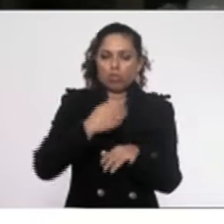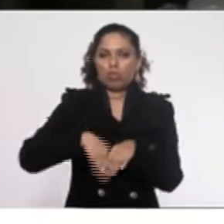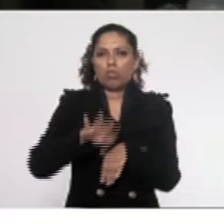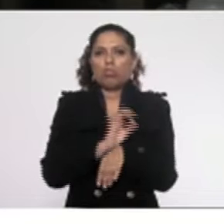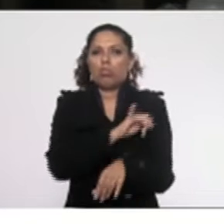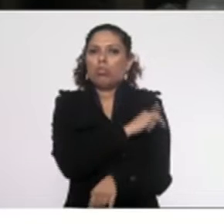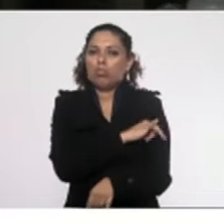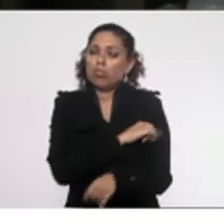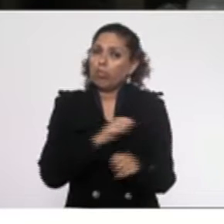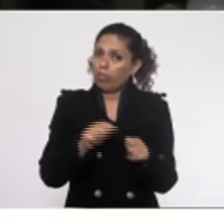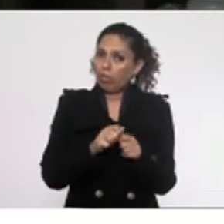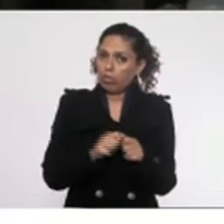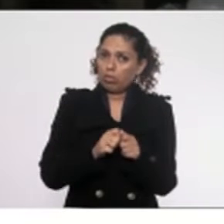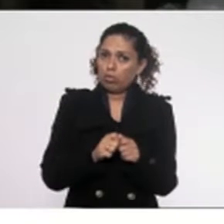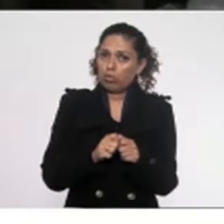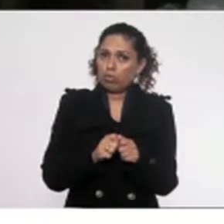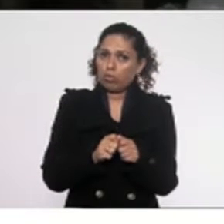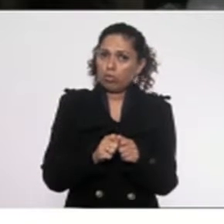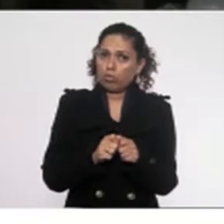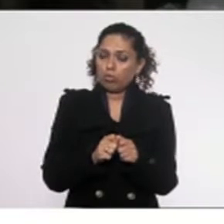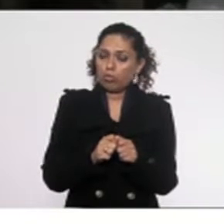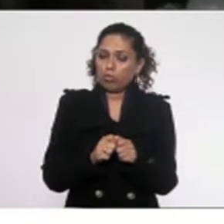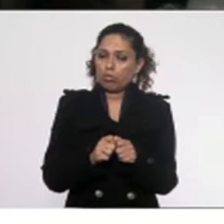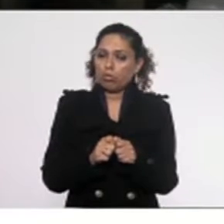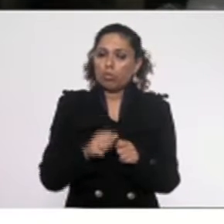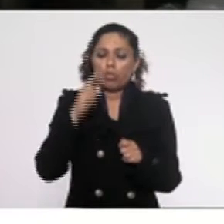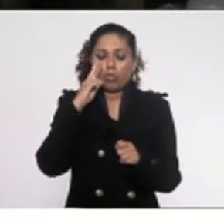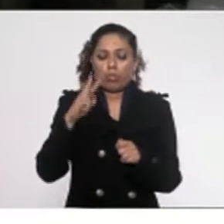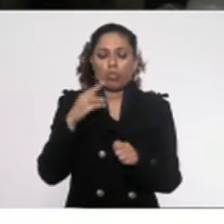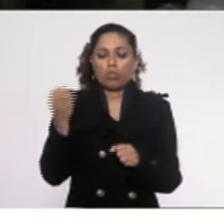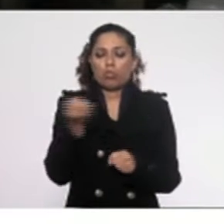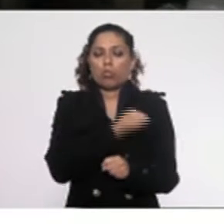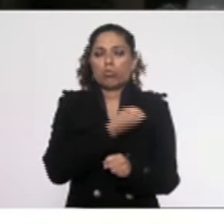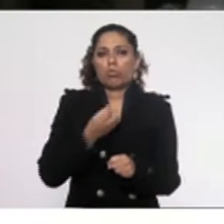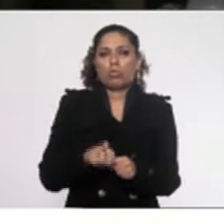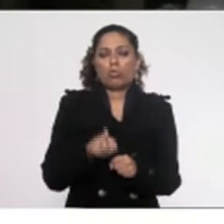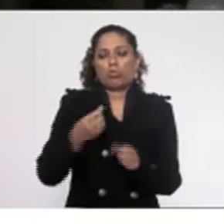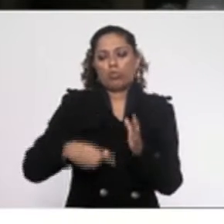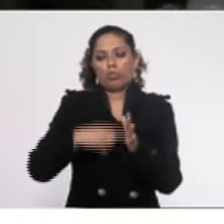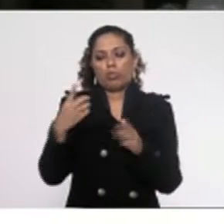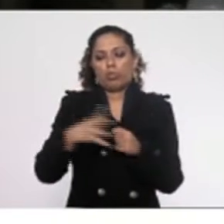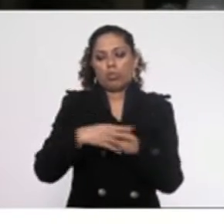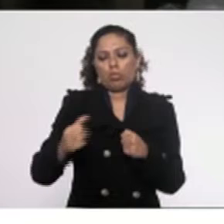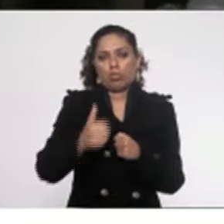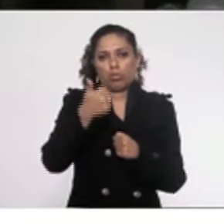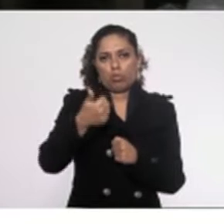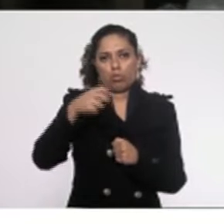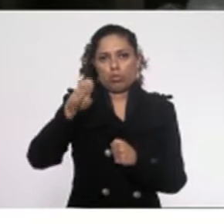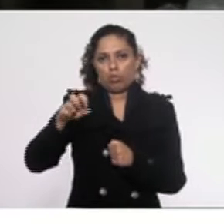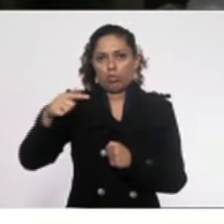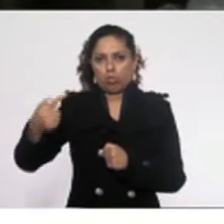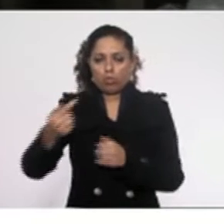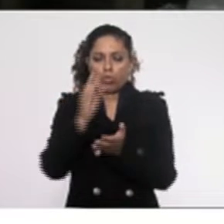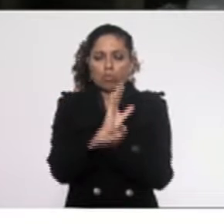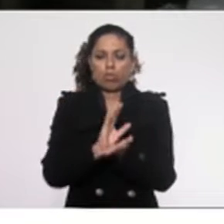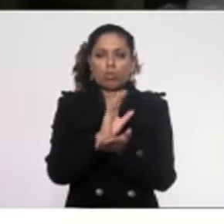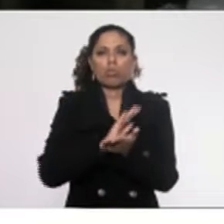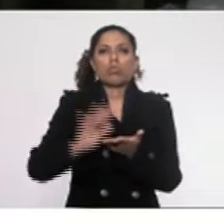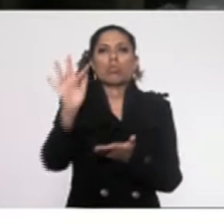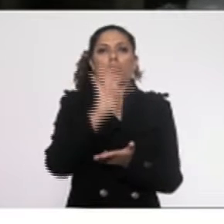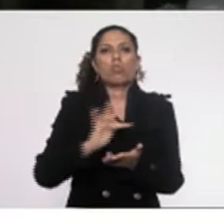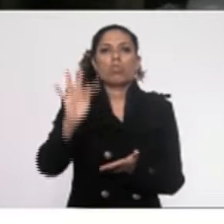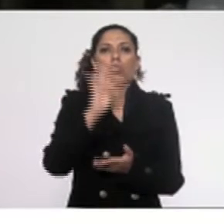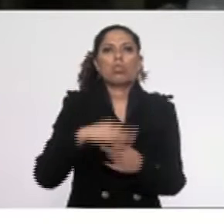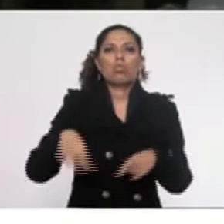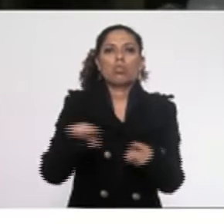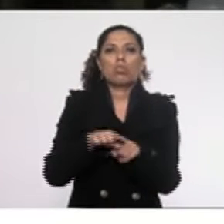Janeiro faz jus por força do disposto no inciso 1º do artigo 157 da Constituição Federal